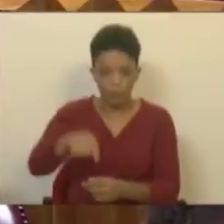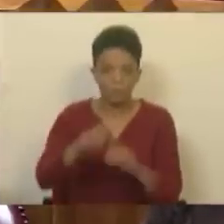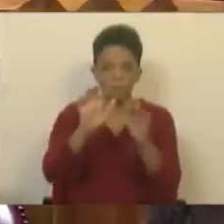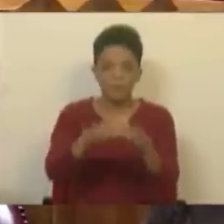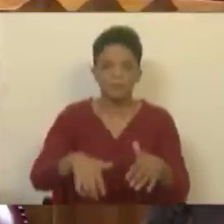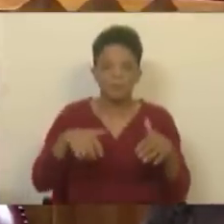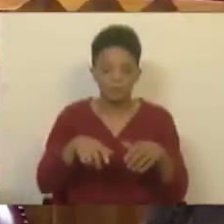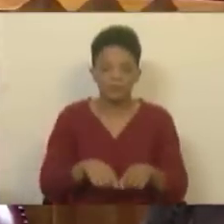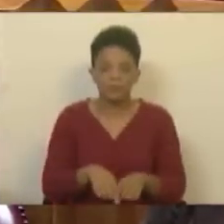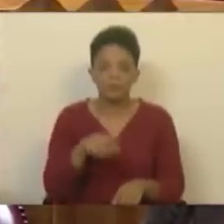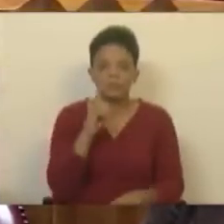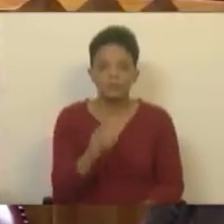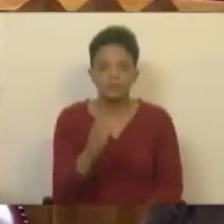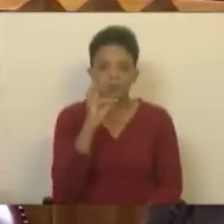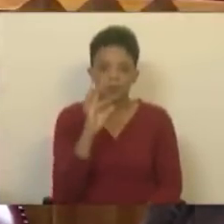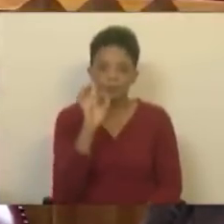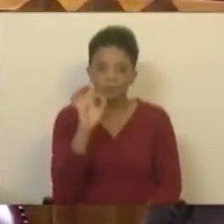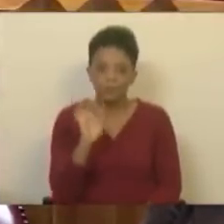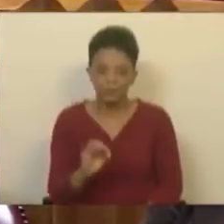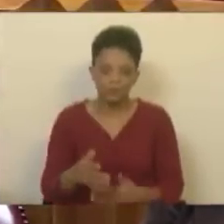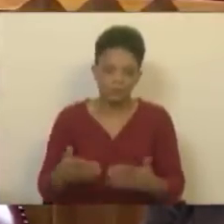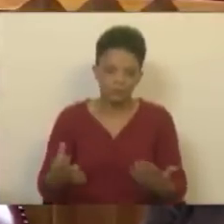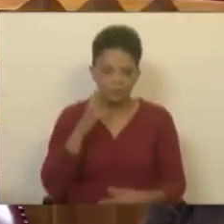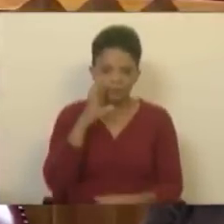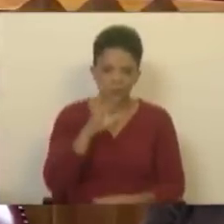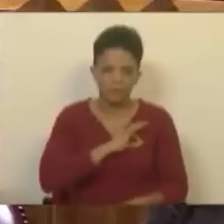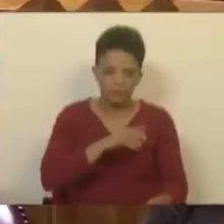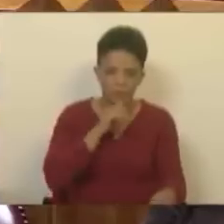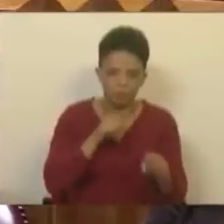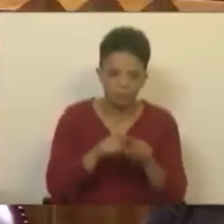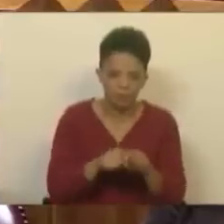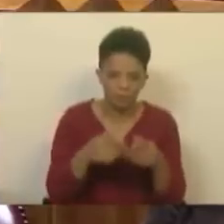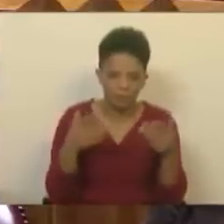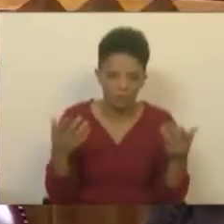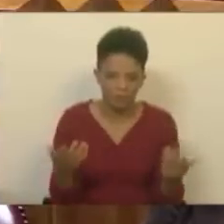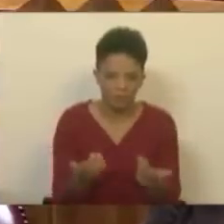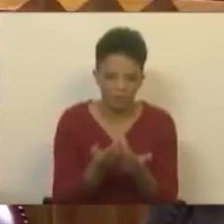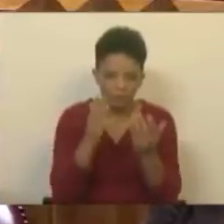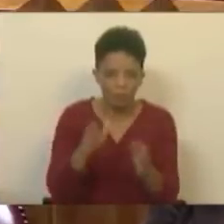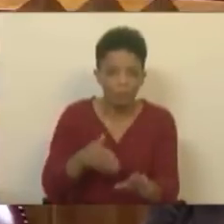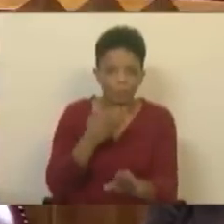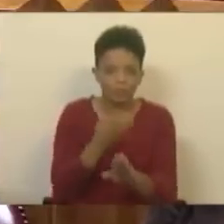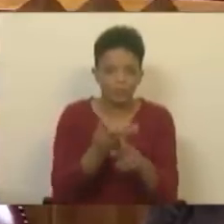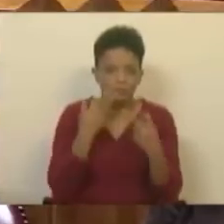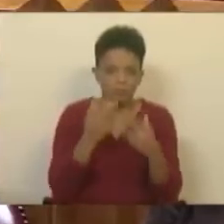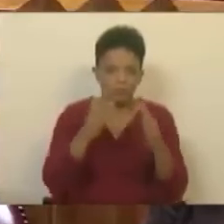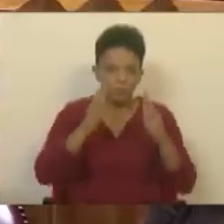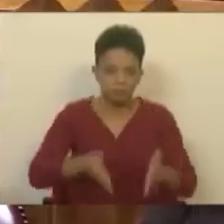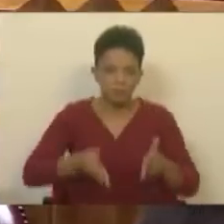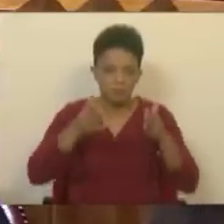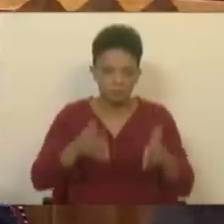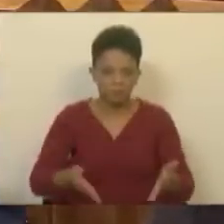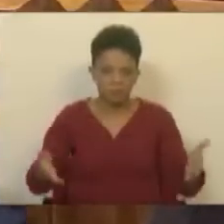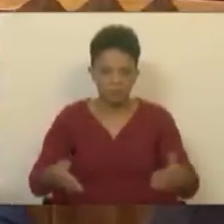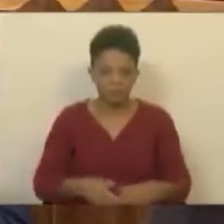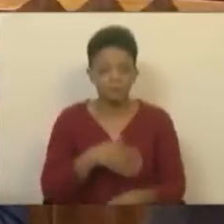parlamento é 64% por isso Senhor Deputado não era preciso ter feito uma Moção de sensor obrigado